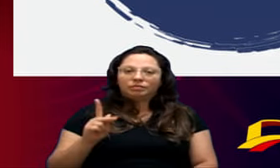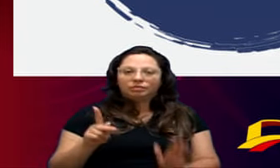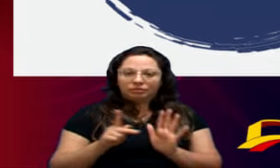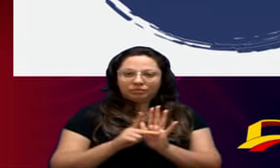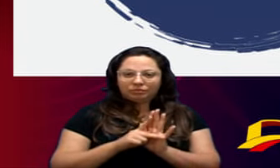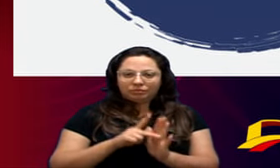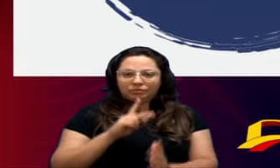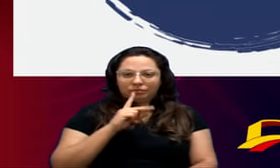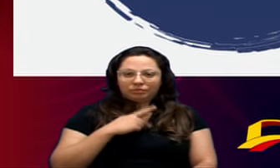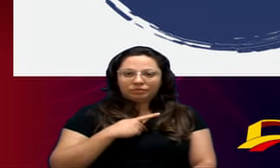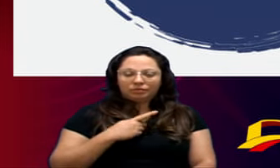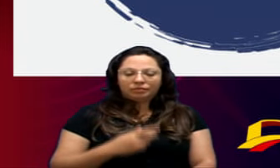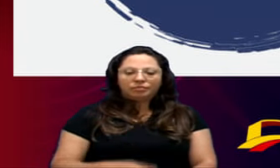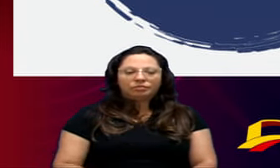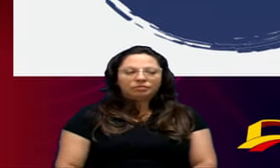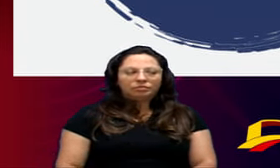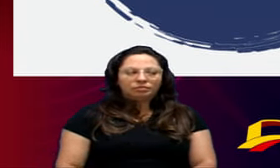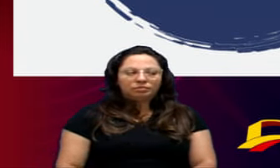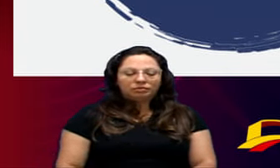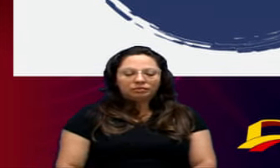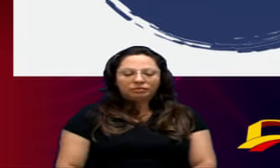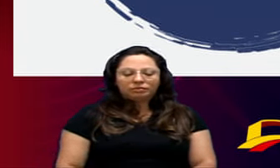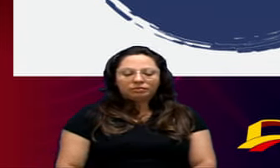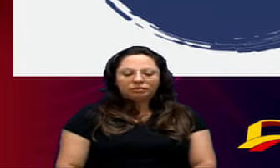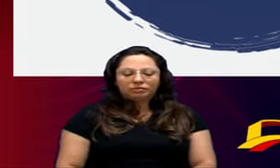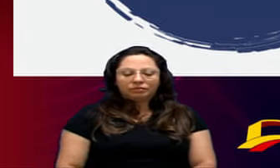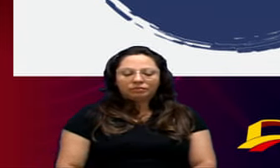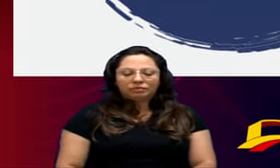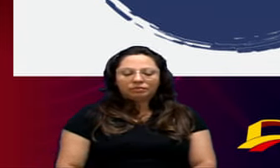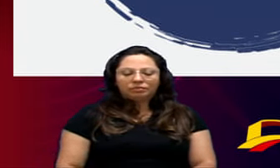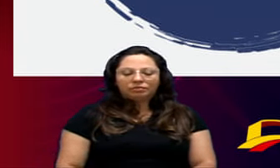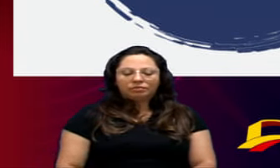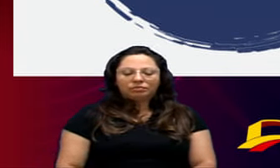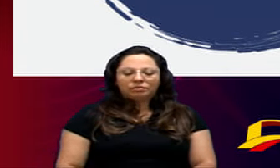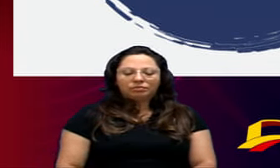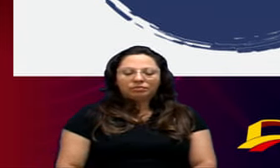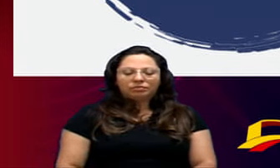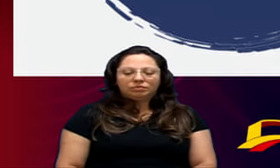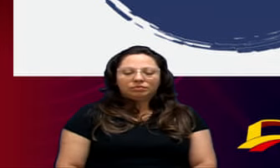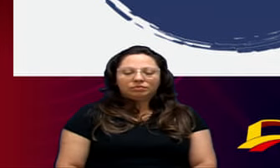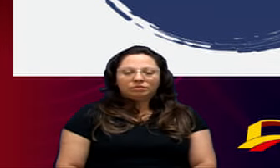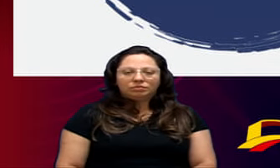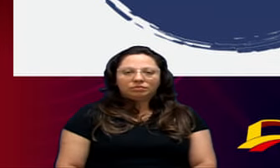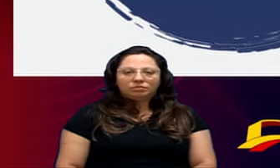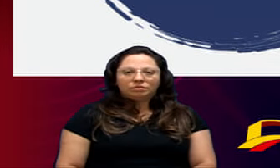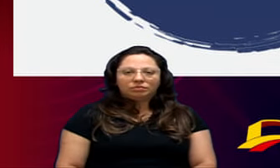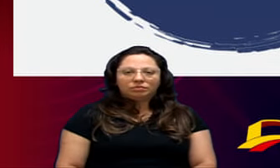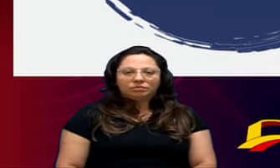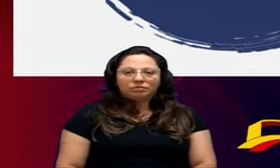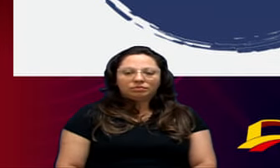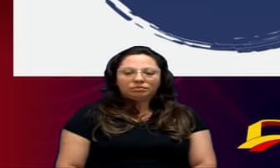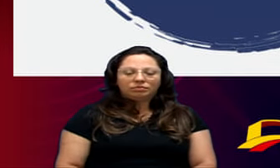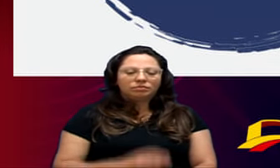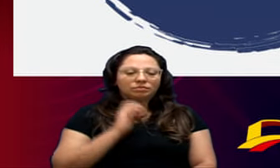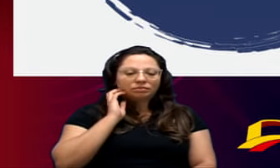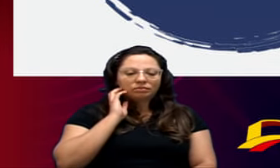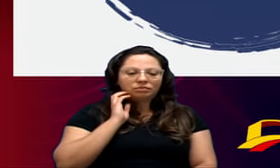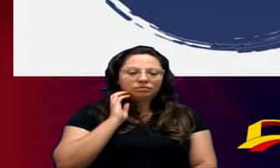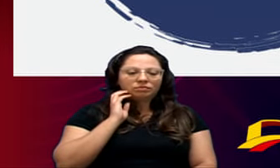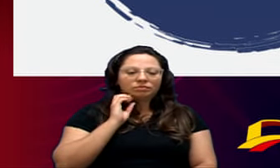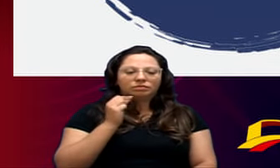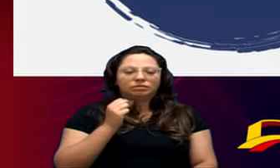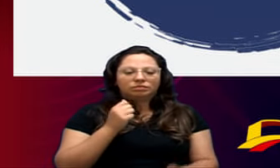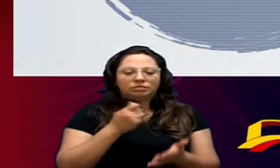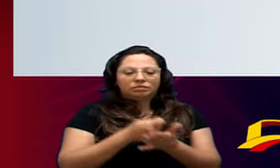tudo não temos eh eh oriundo nenhuma nenhum tipo de verba externa e para inv investimentos vão ser